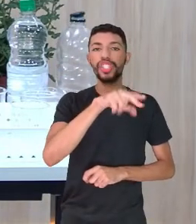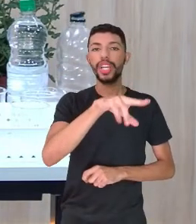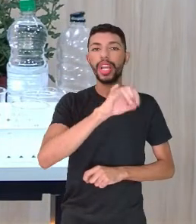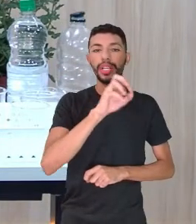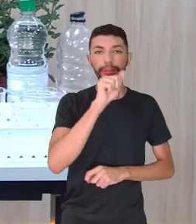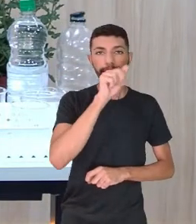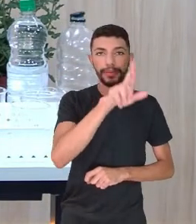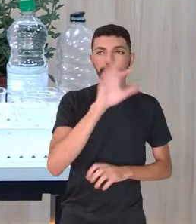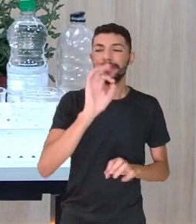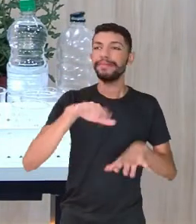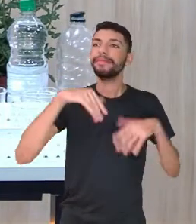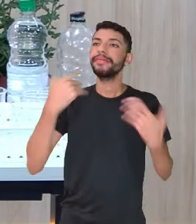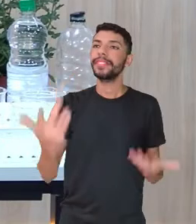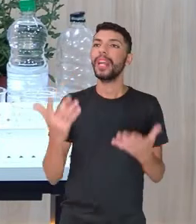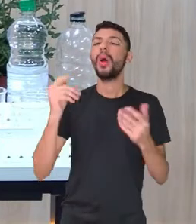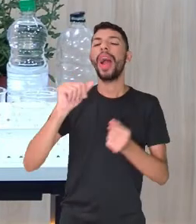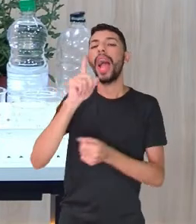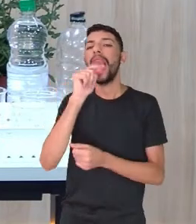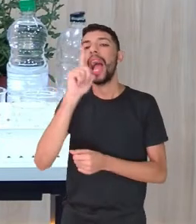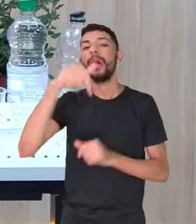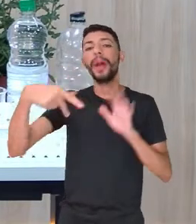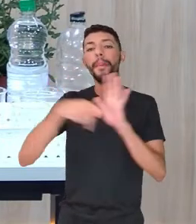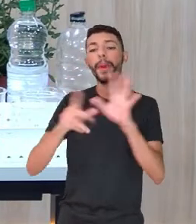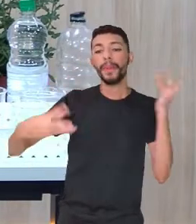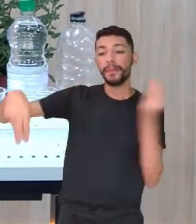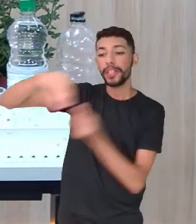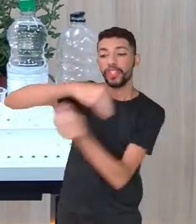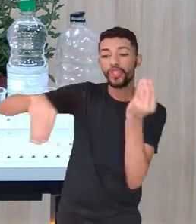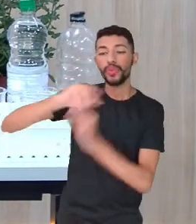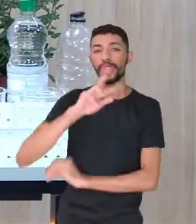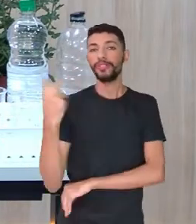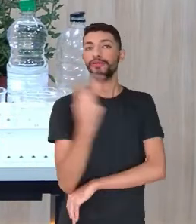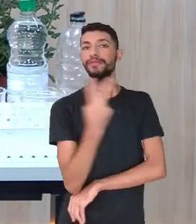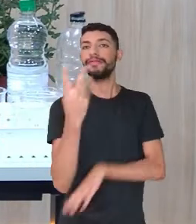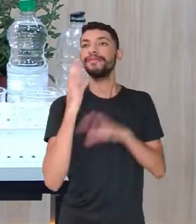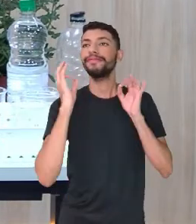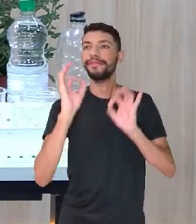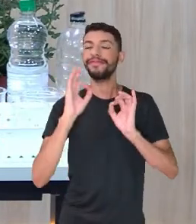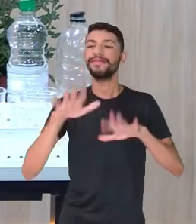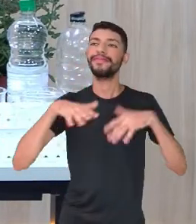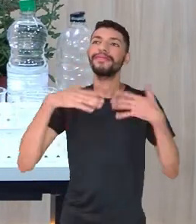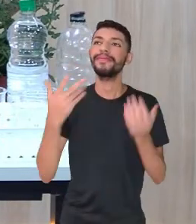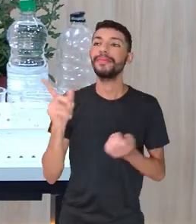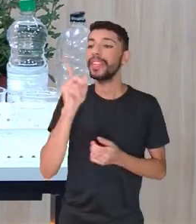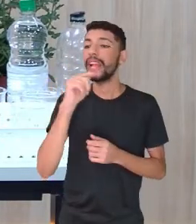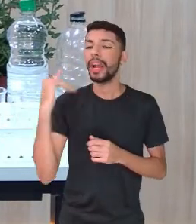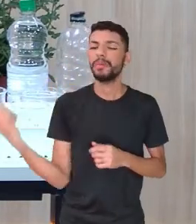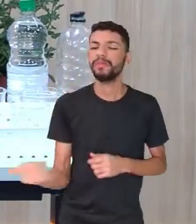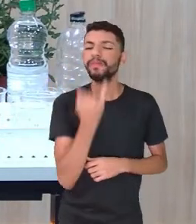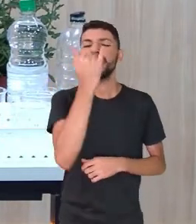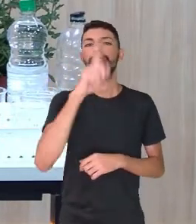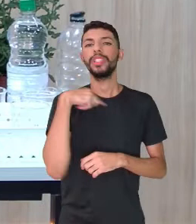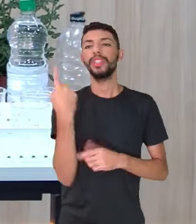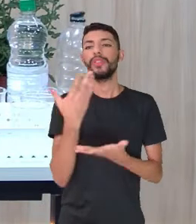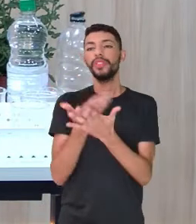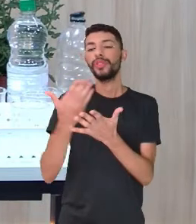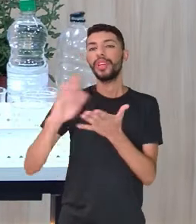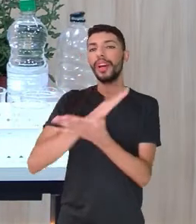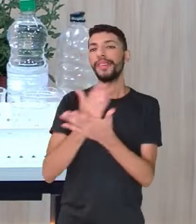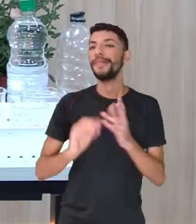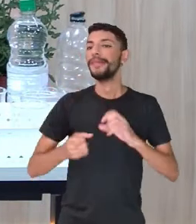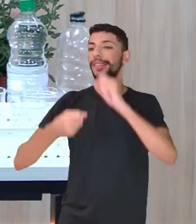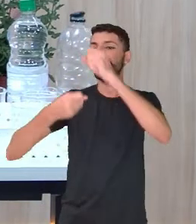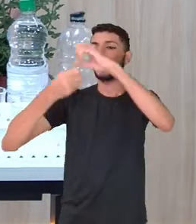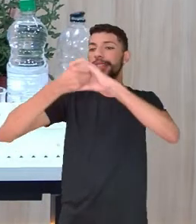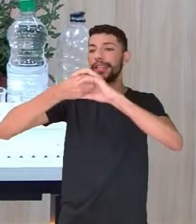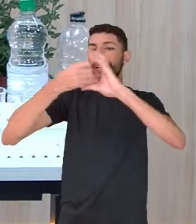né? Fantástico. A questão aí da gente saber que essa água, tão importante, que a gente vai ver algumas características daqui a pouco, que